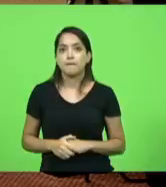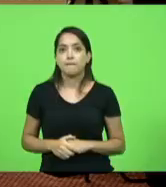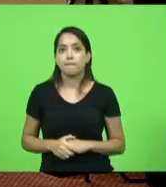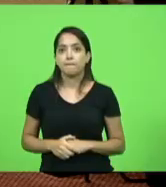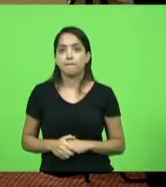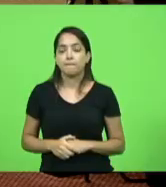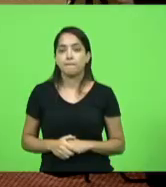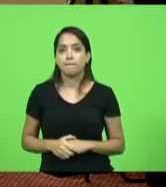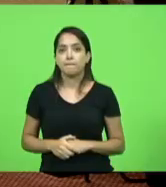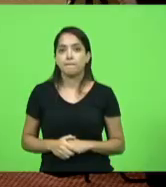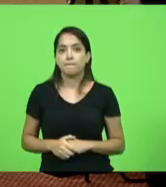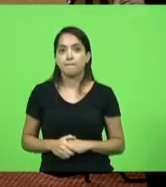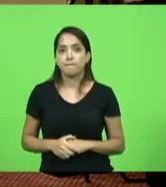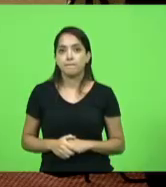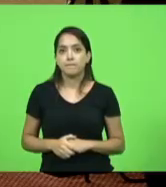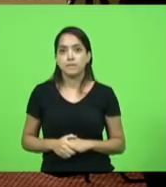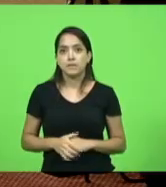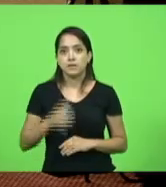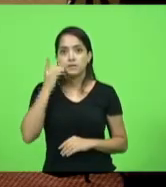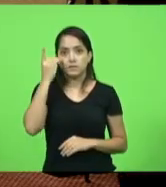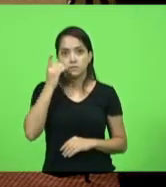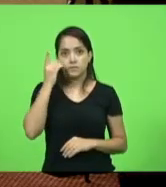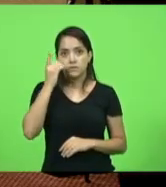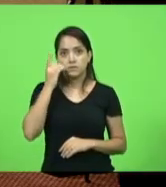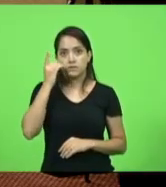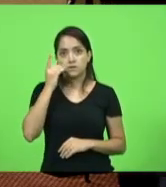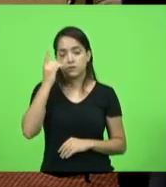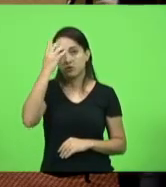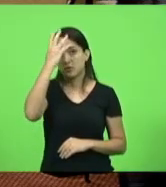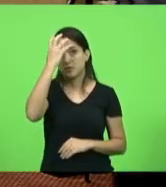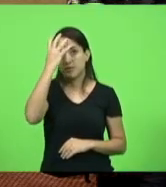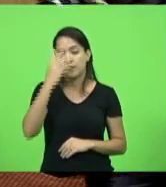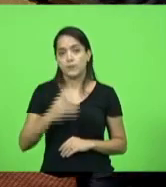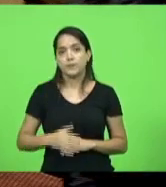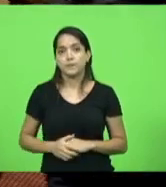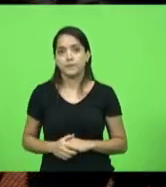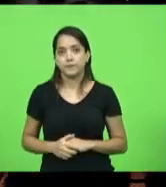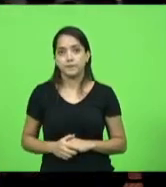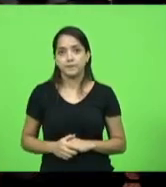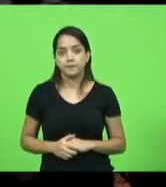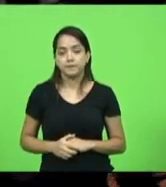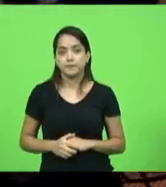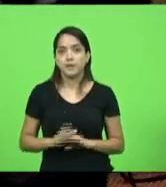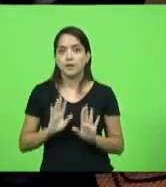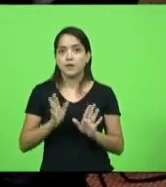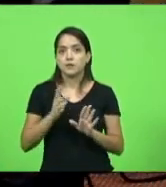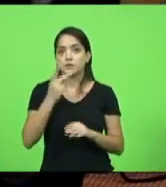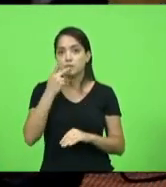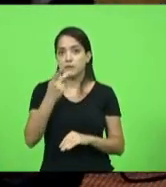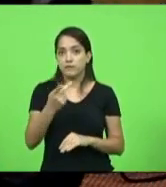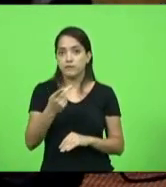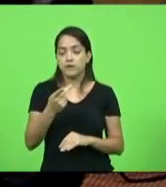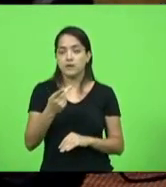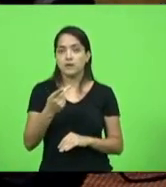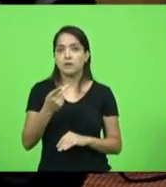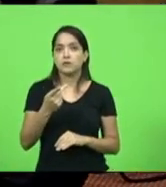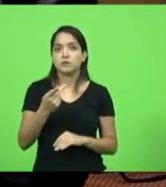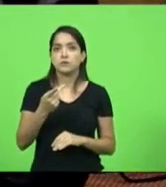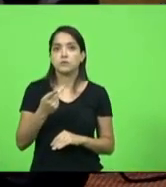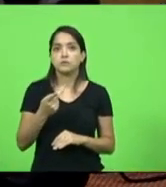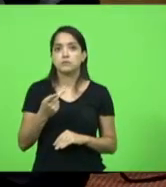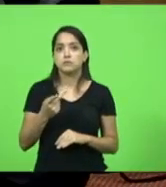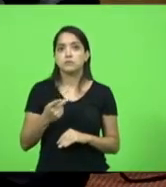dos Santos. Senhor presidente, senhores deputados, senhoras deputadas, eu sempre digo que nós estamos em terreno